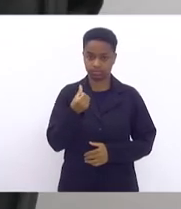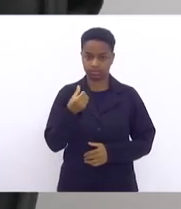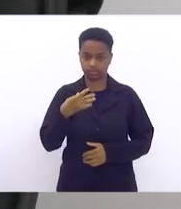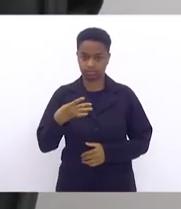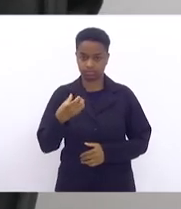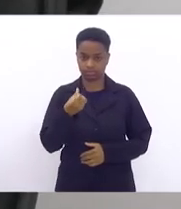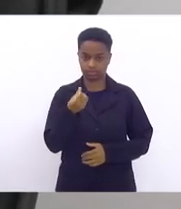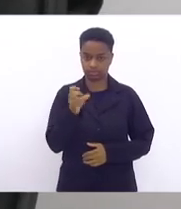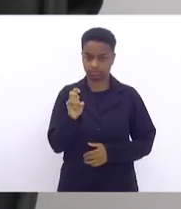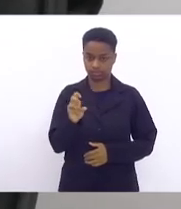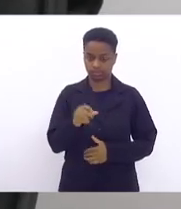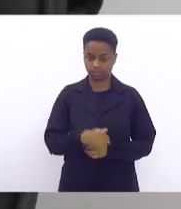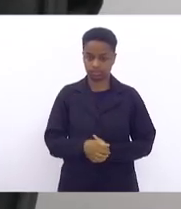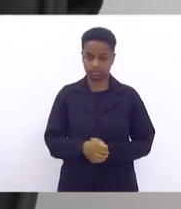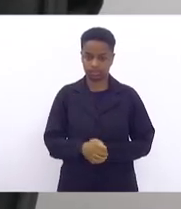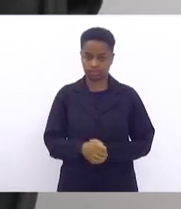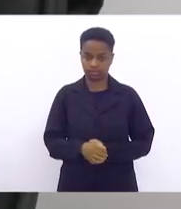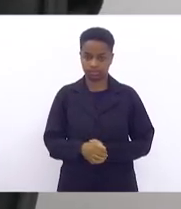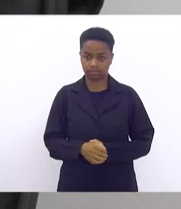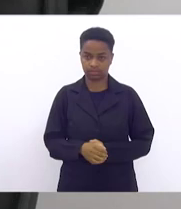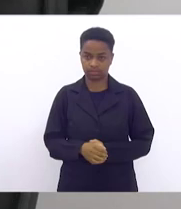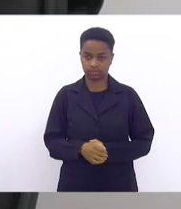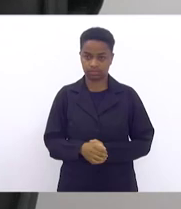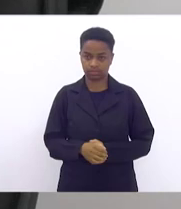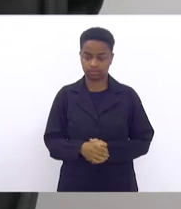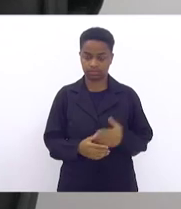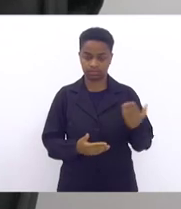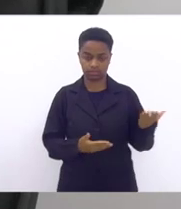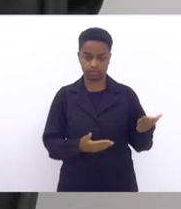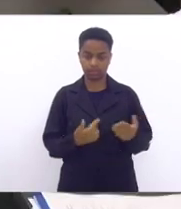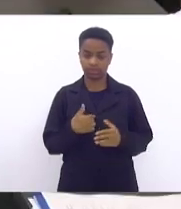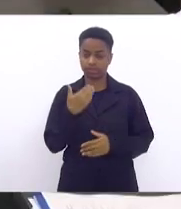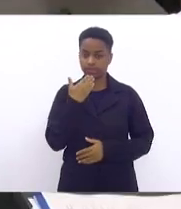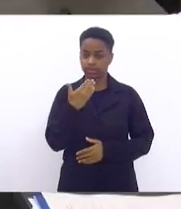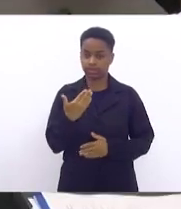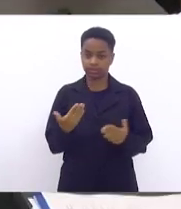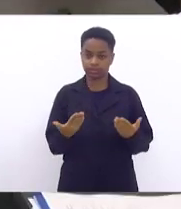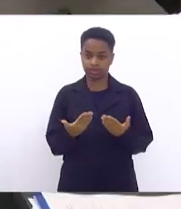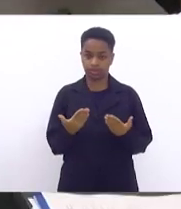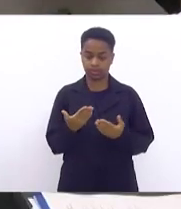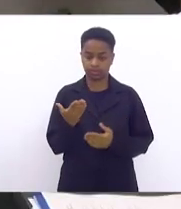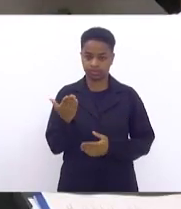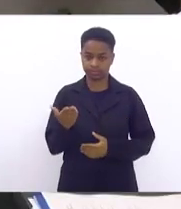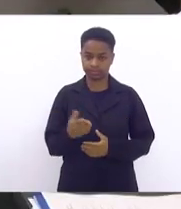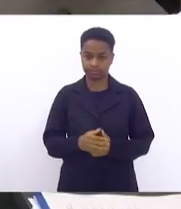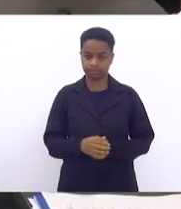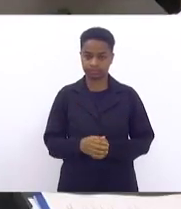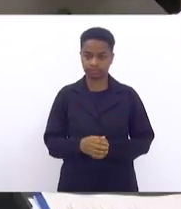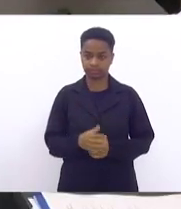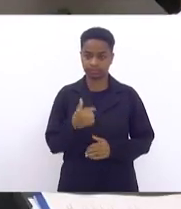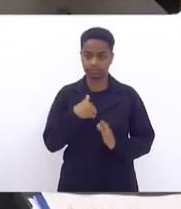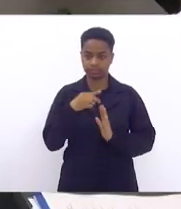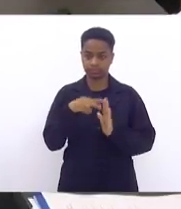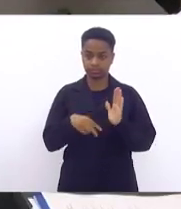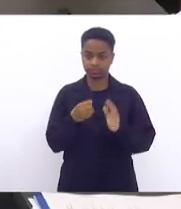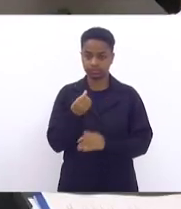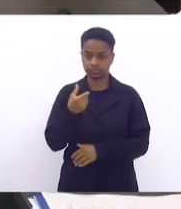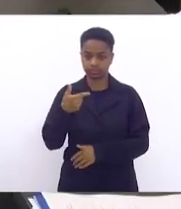64 e 65. Deputado Luiz Paulo. Deixa eu fazer um pedido a você. Pois não? Eu estou lendo o